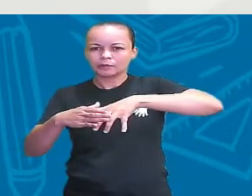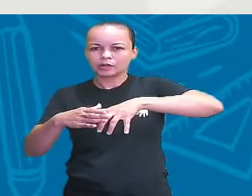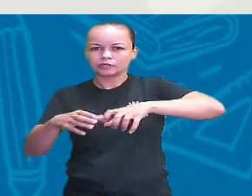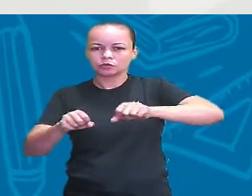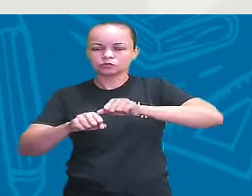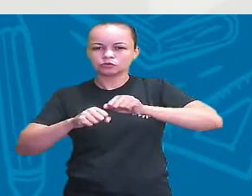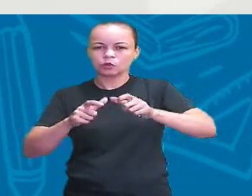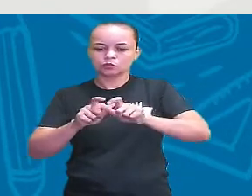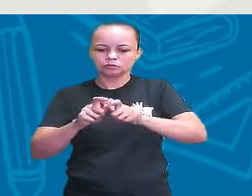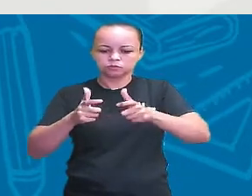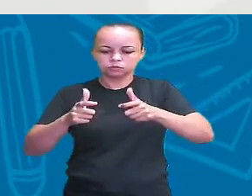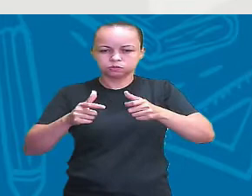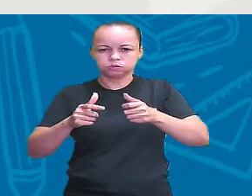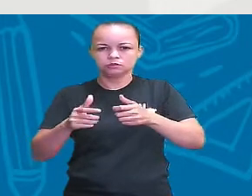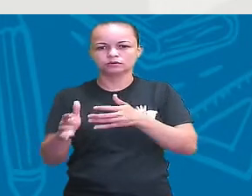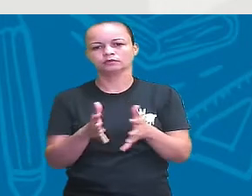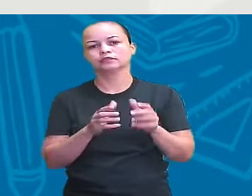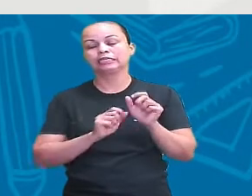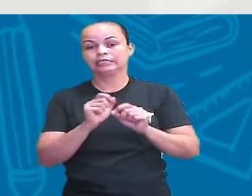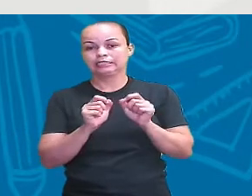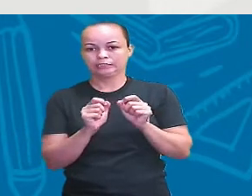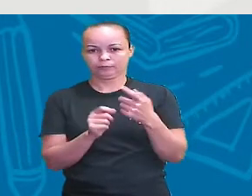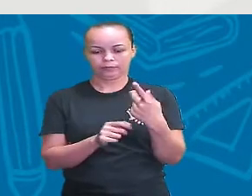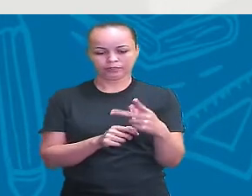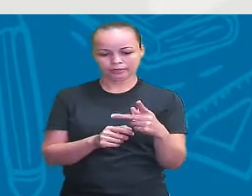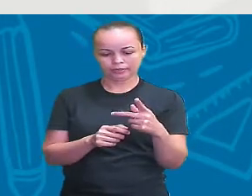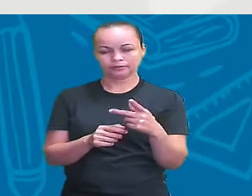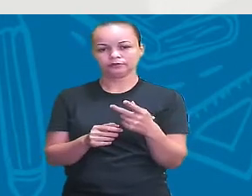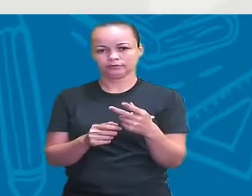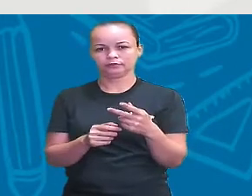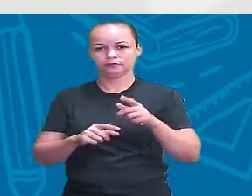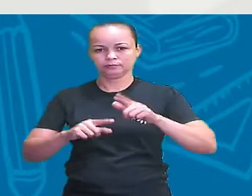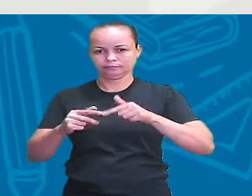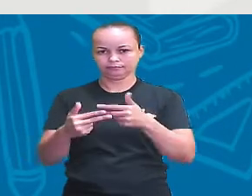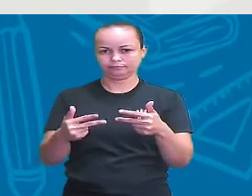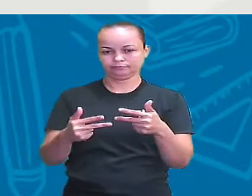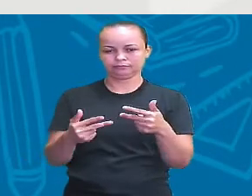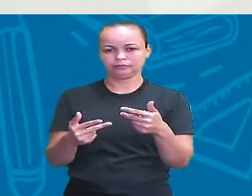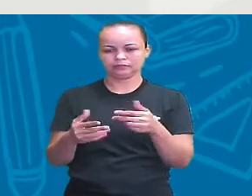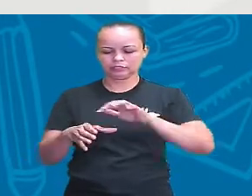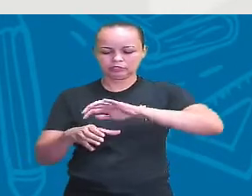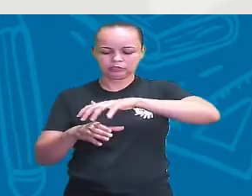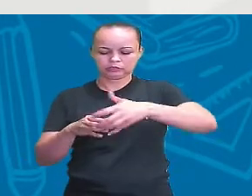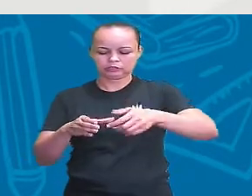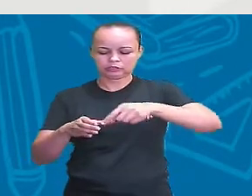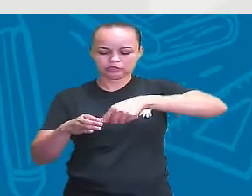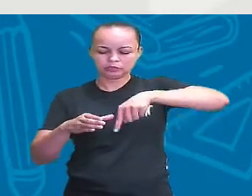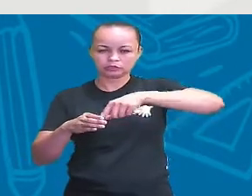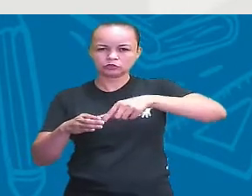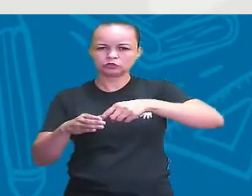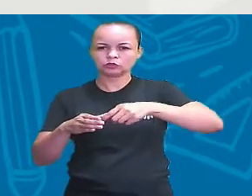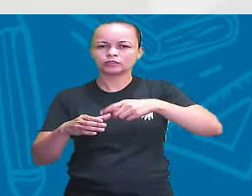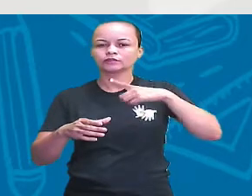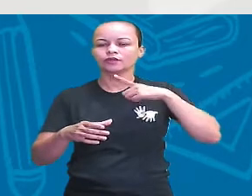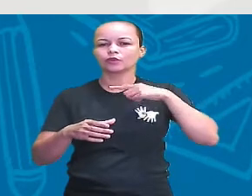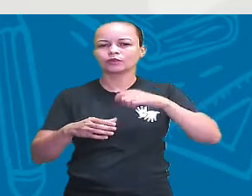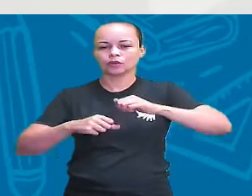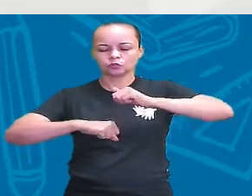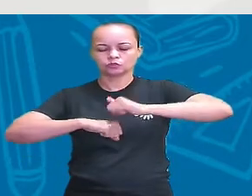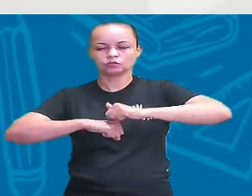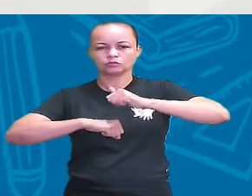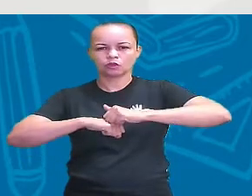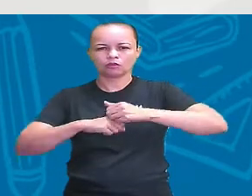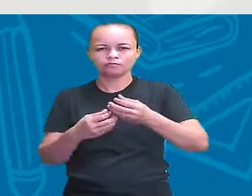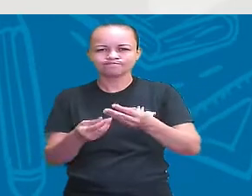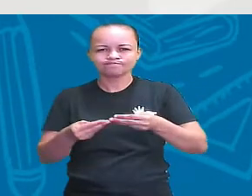gigantesca, que corrobora para que esse material se encontre no estado sólido. E